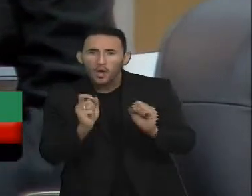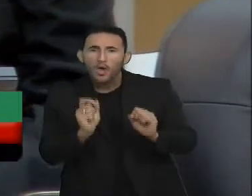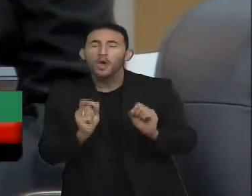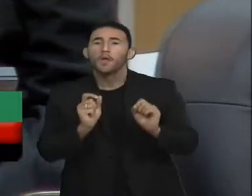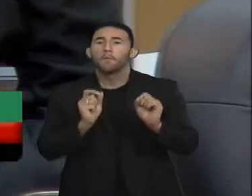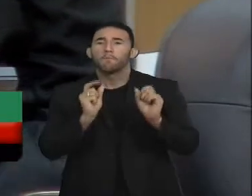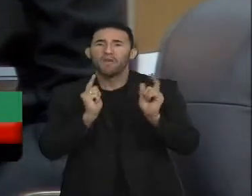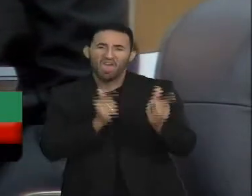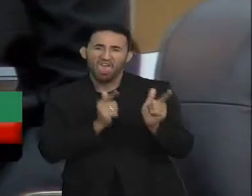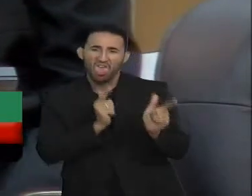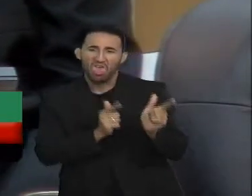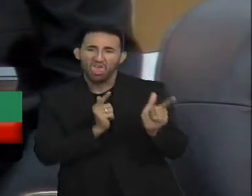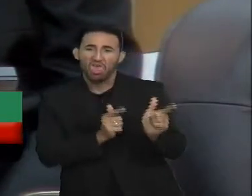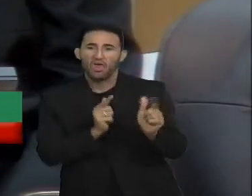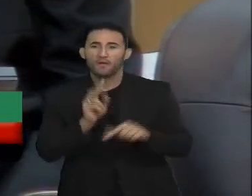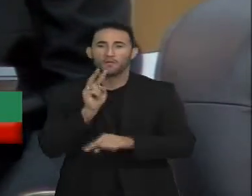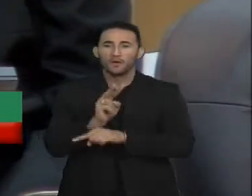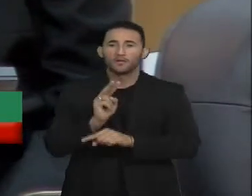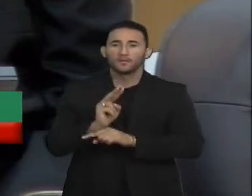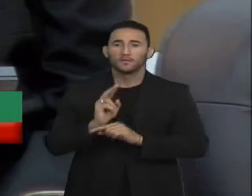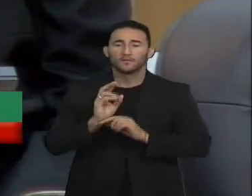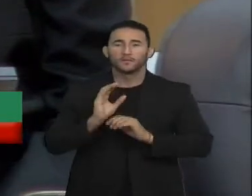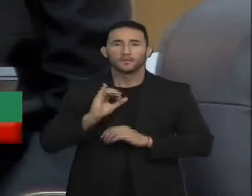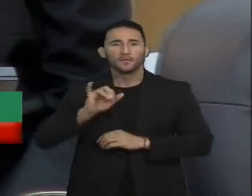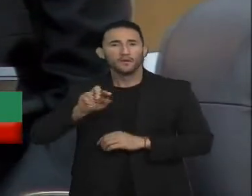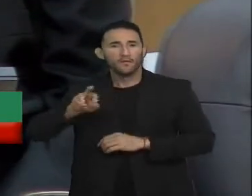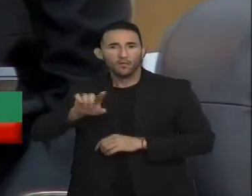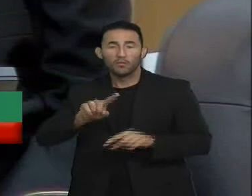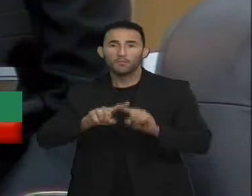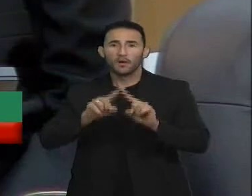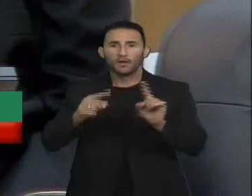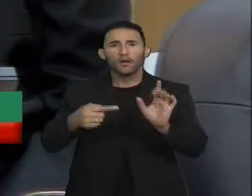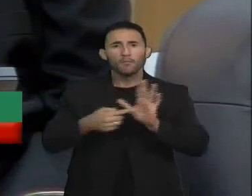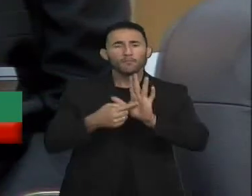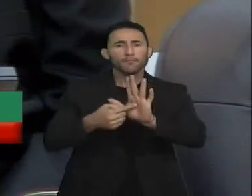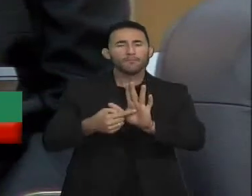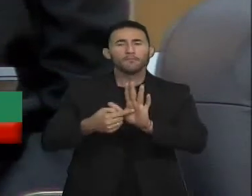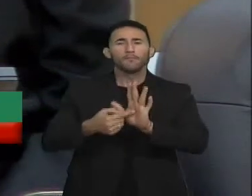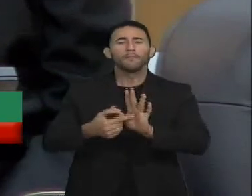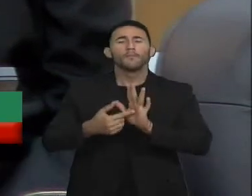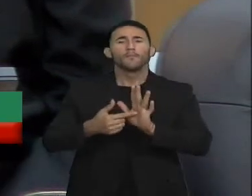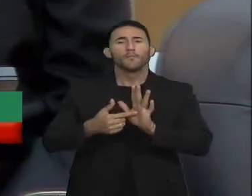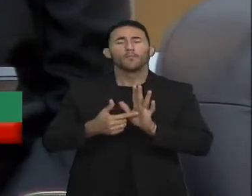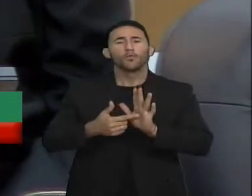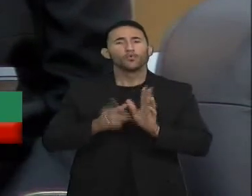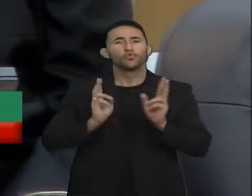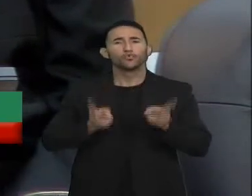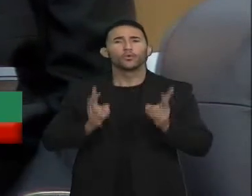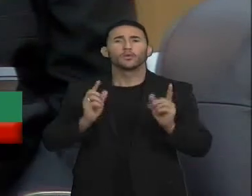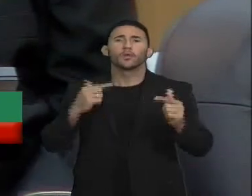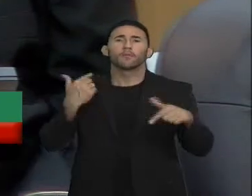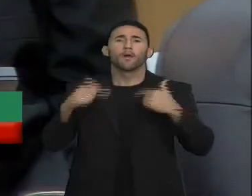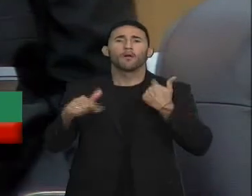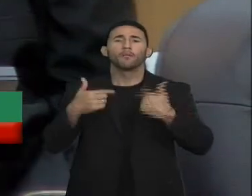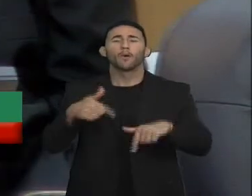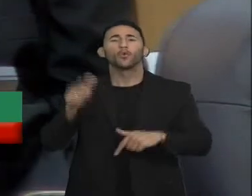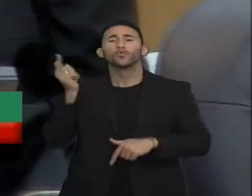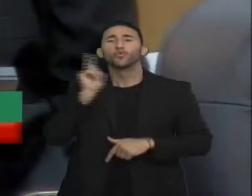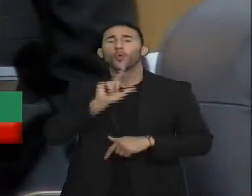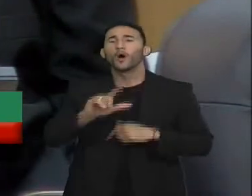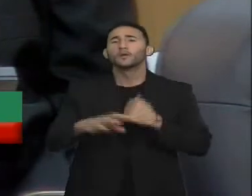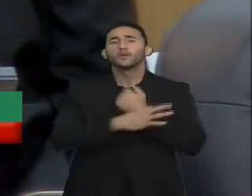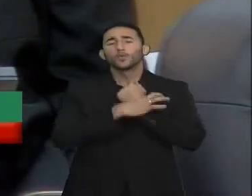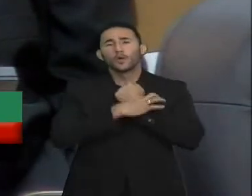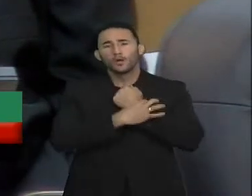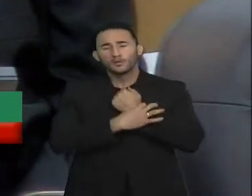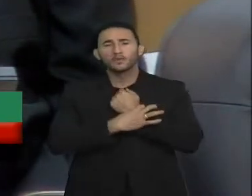na cidade. E ela foi para a rua e mostrou que ela continua trabalhando para manter a segurança, a